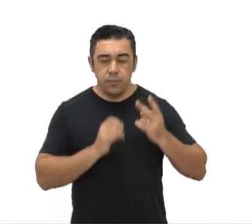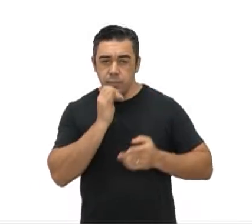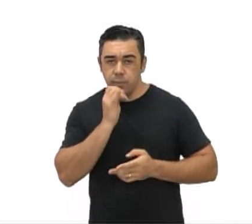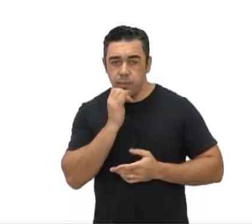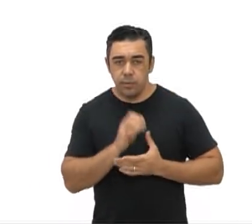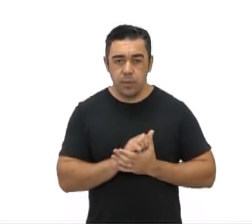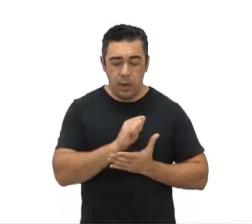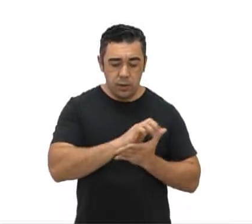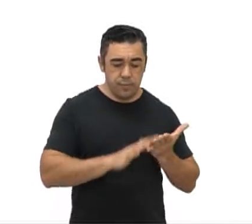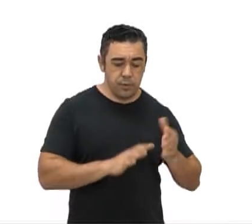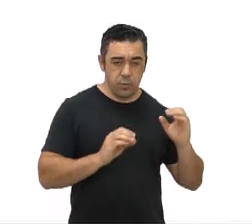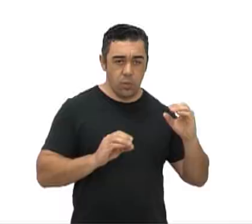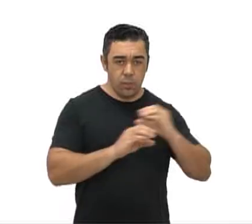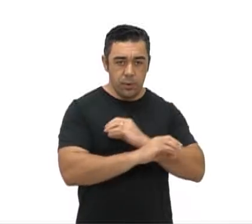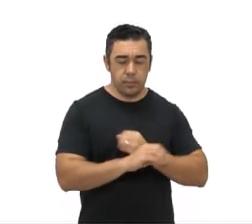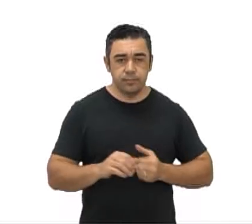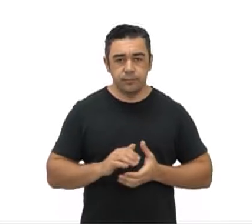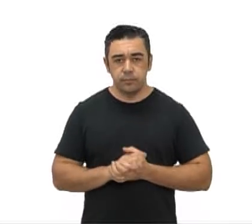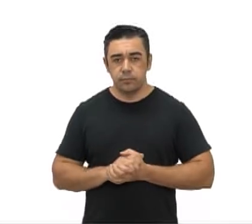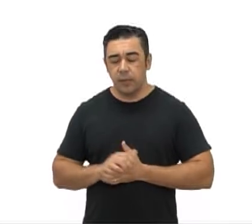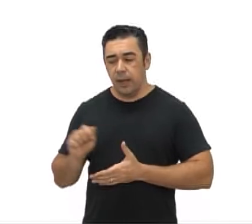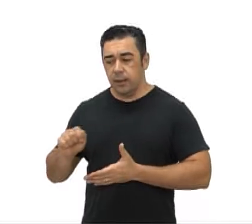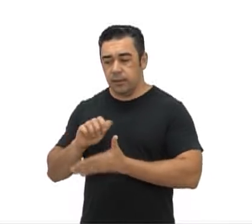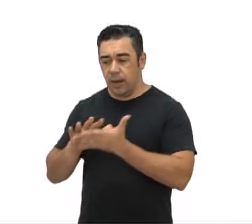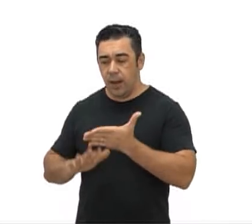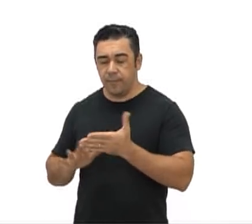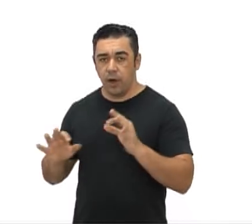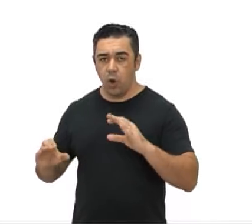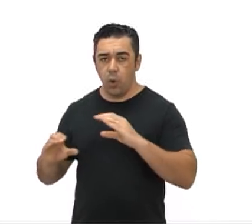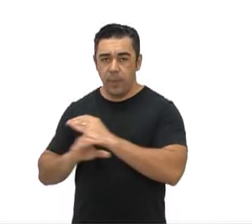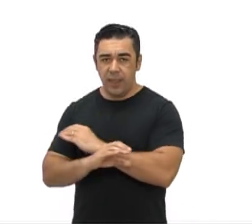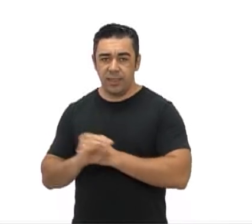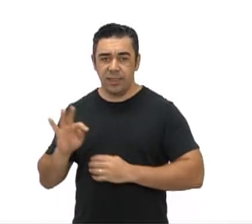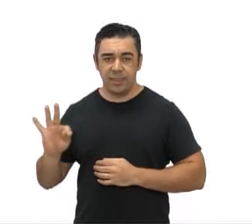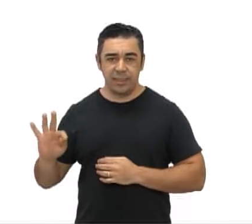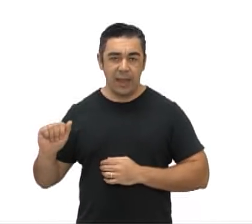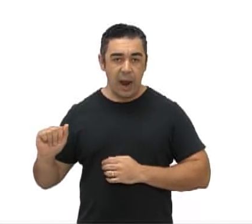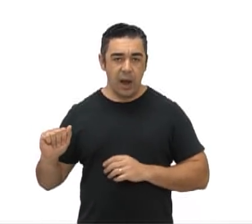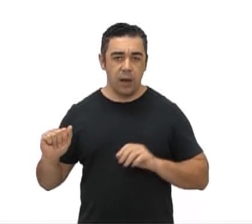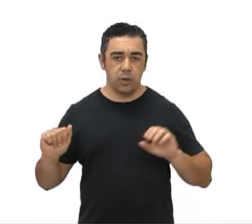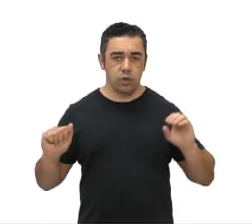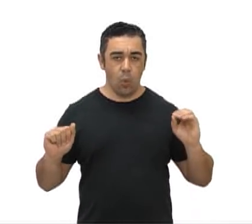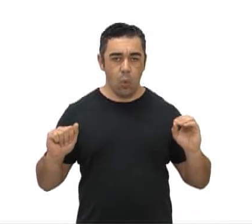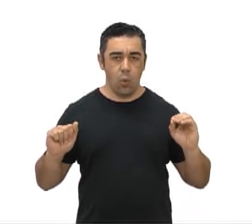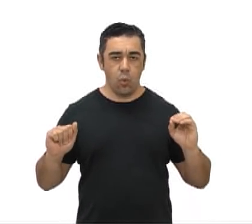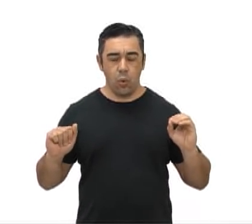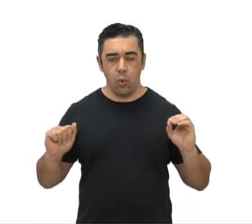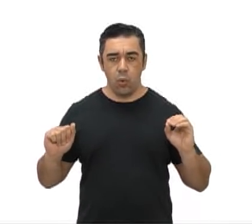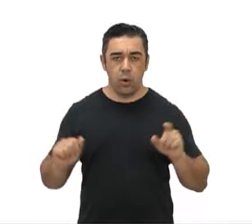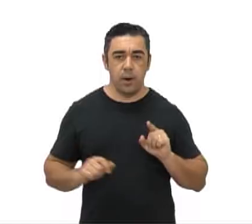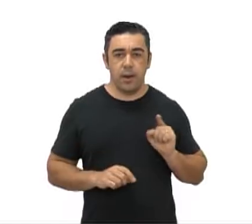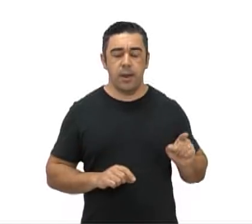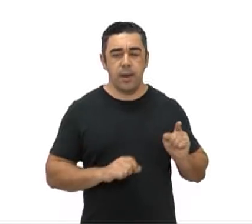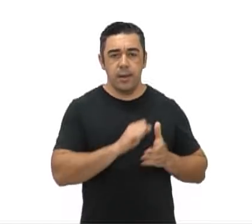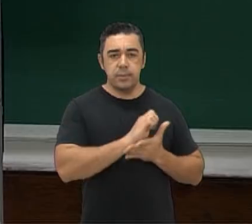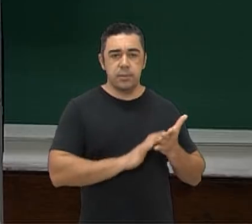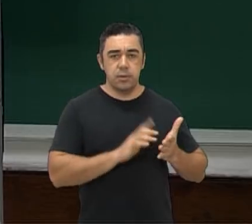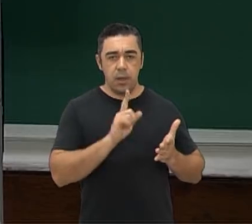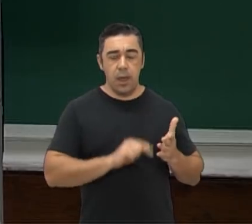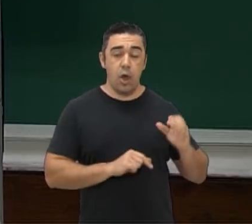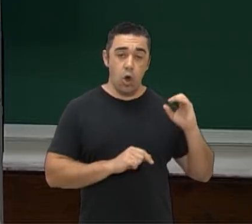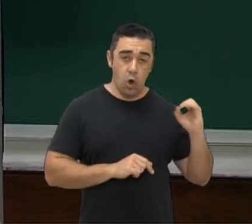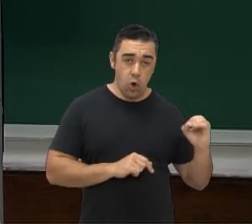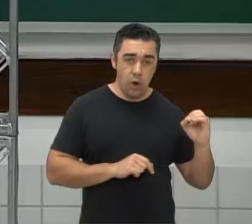Exercício completo, tarefa completa. Né? Então, eu tenho exercício, que é um substantivo masculino. Como que eu sei